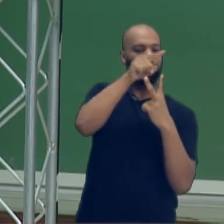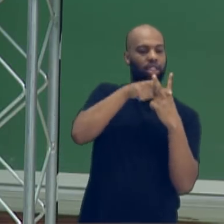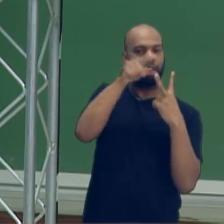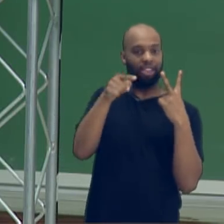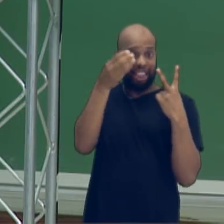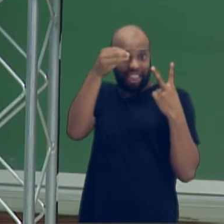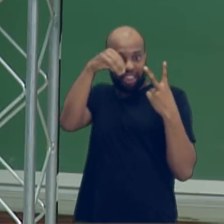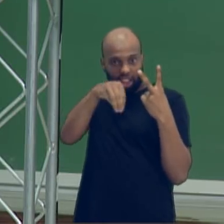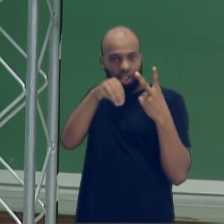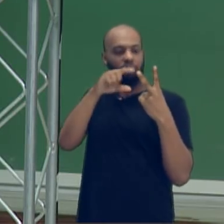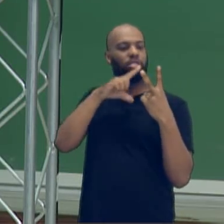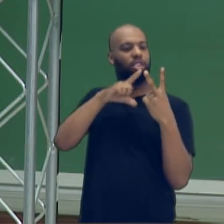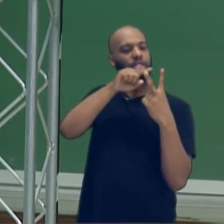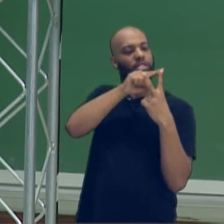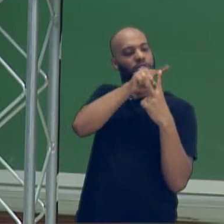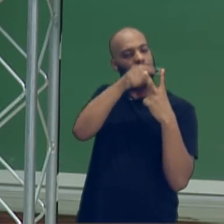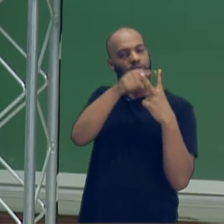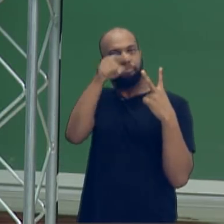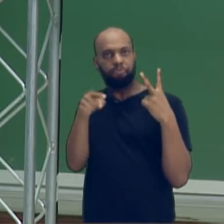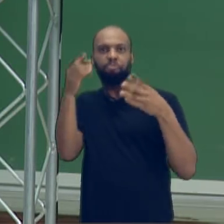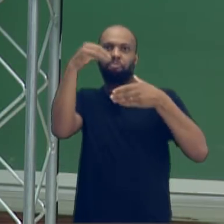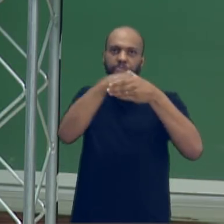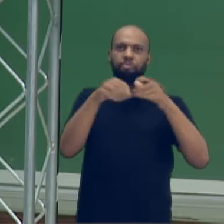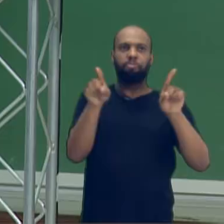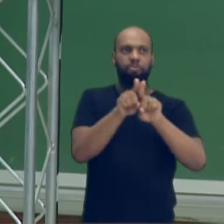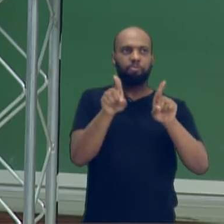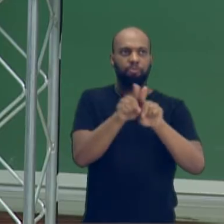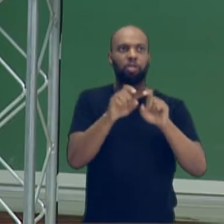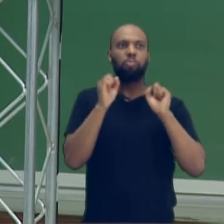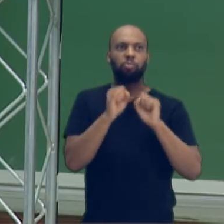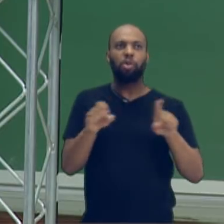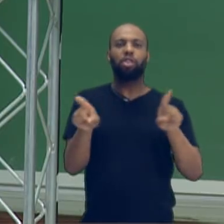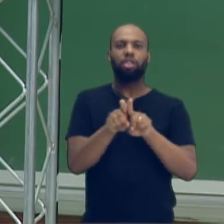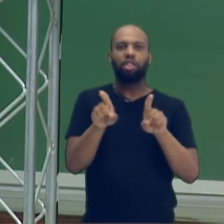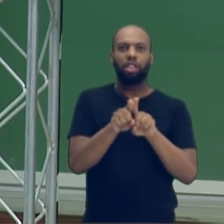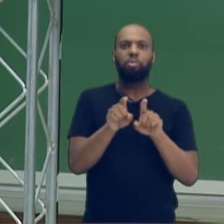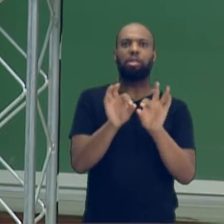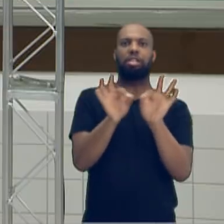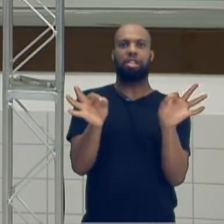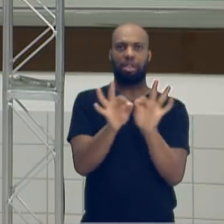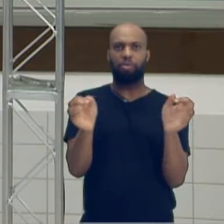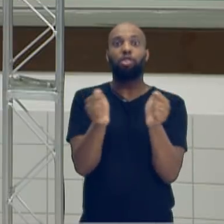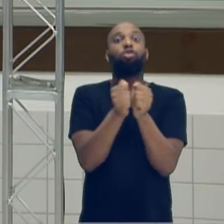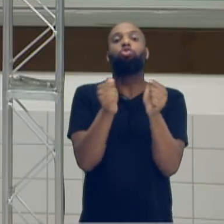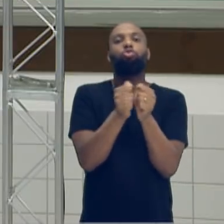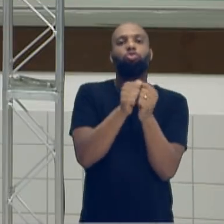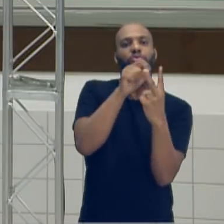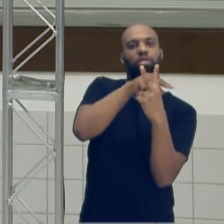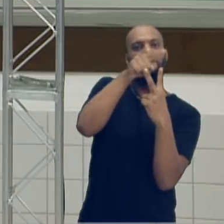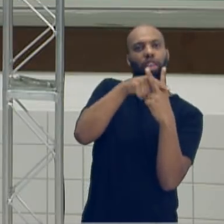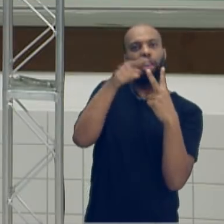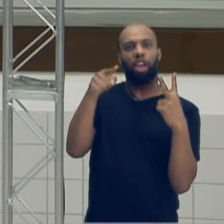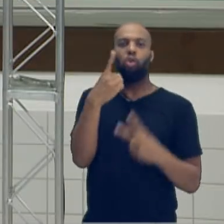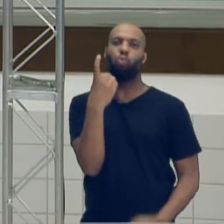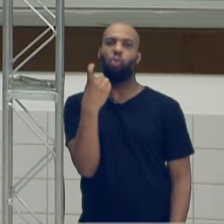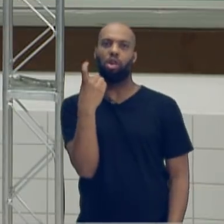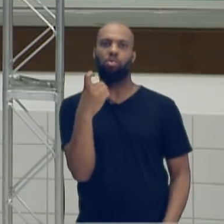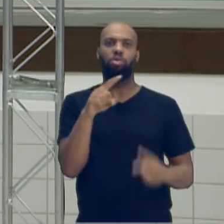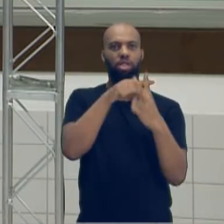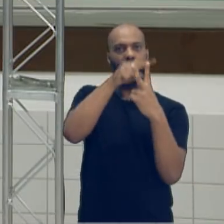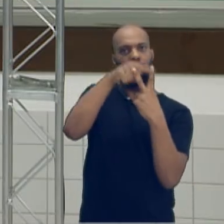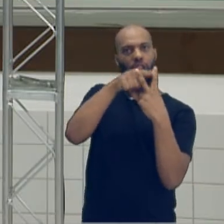raiz, raiz enésima de raiz m de a. Eu posso simplificar juntando, reduzindo numa única